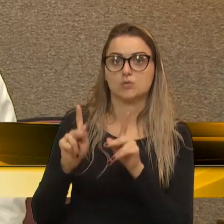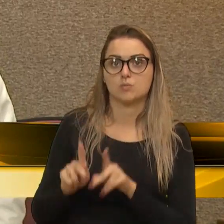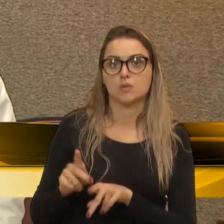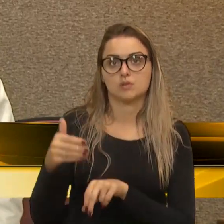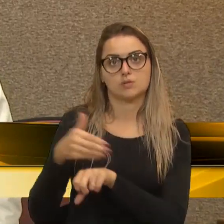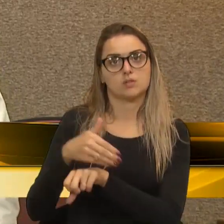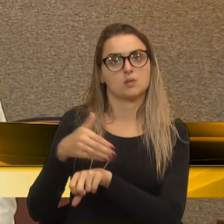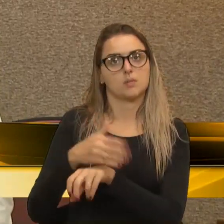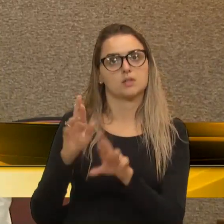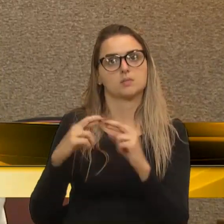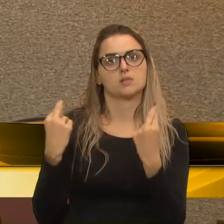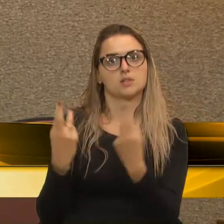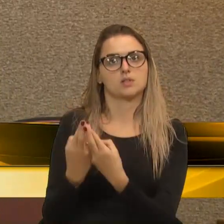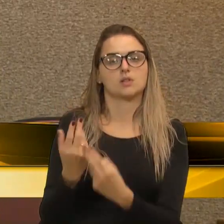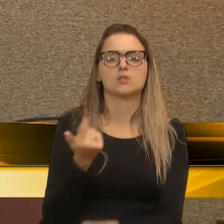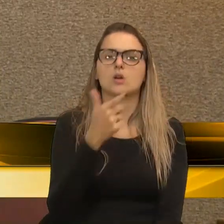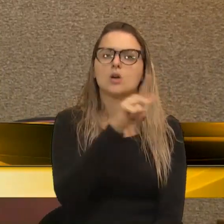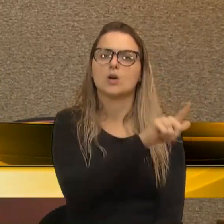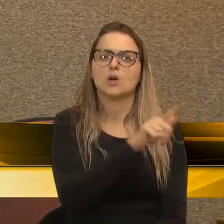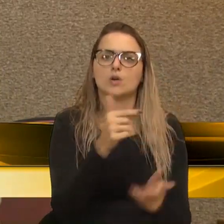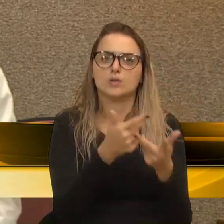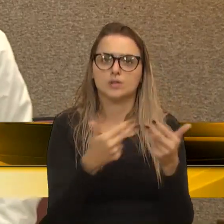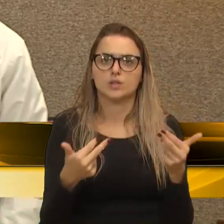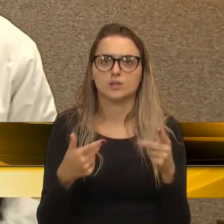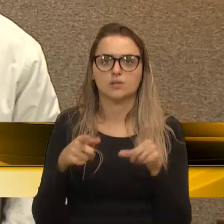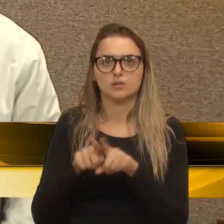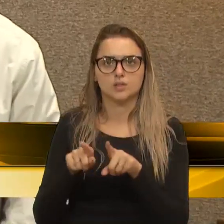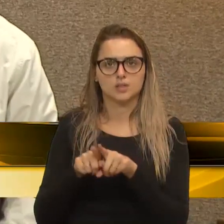participaram. Uma outra questão